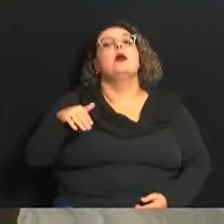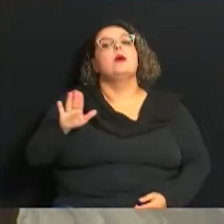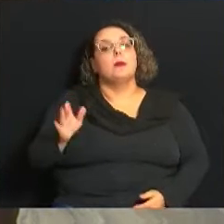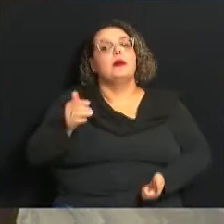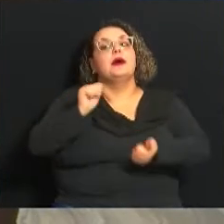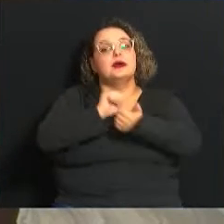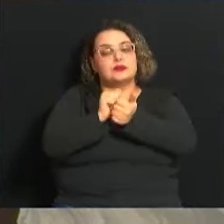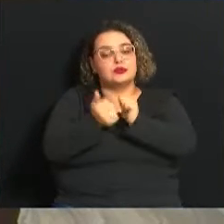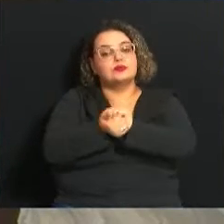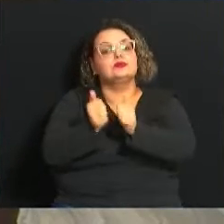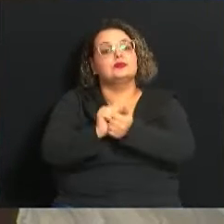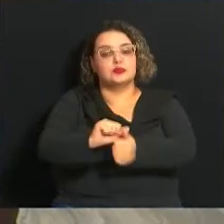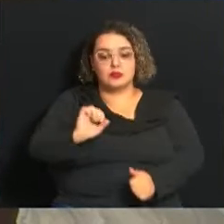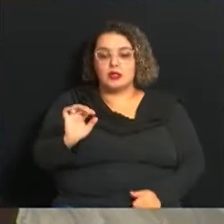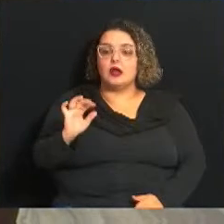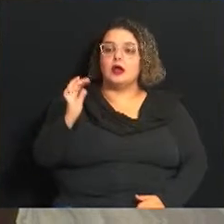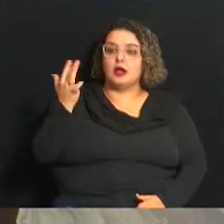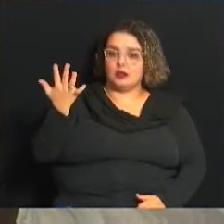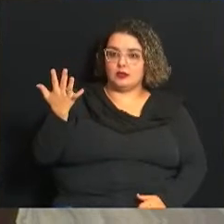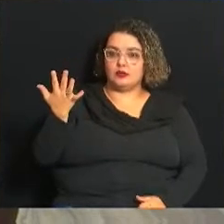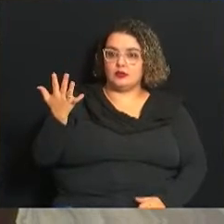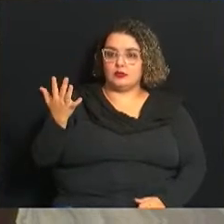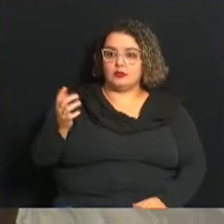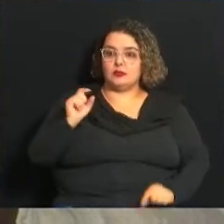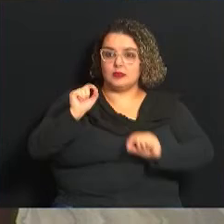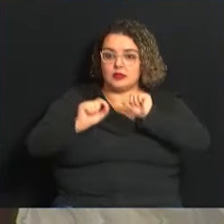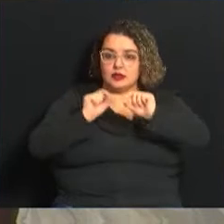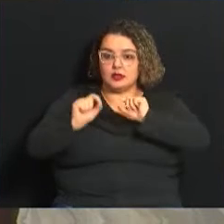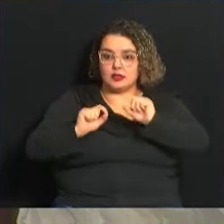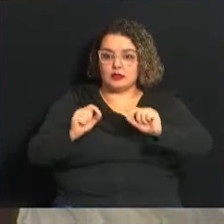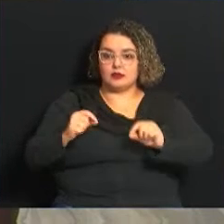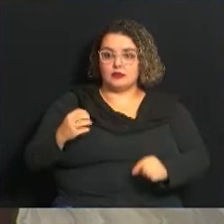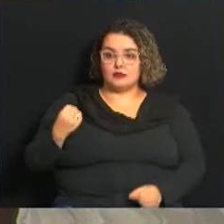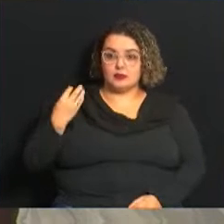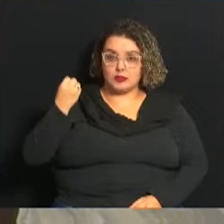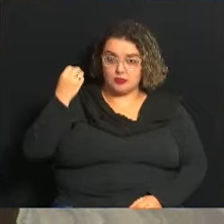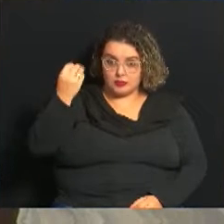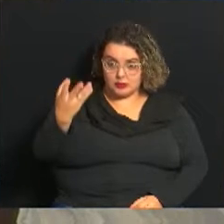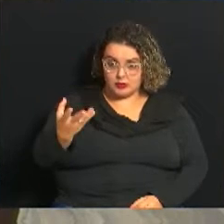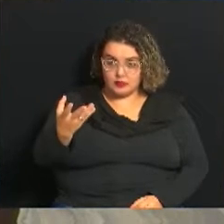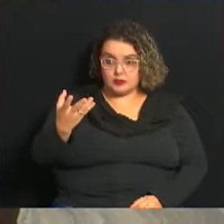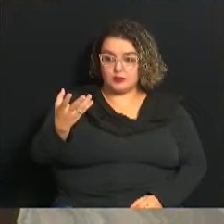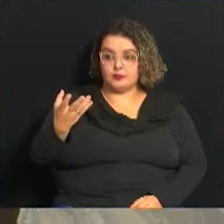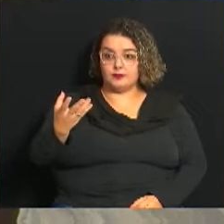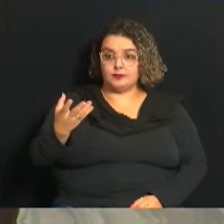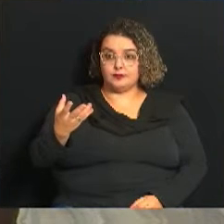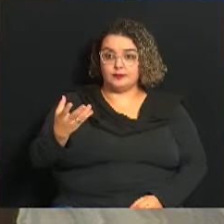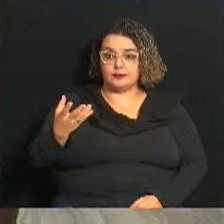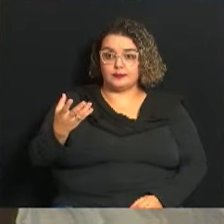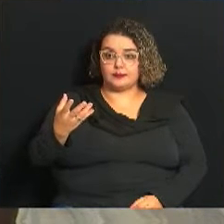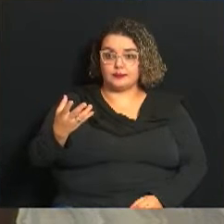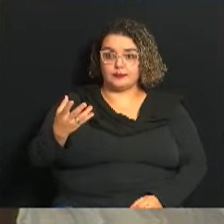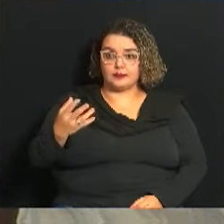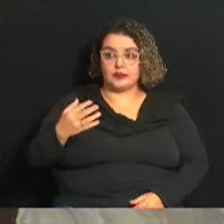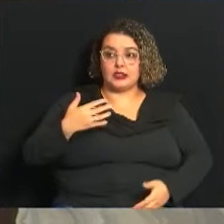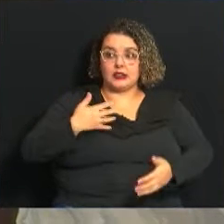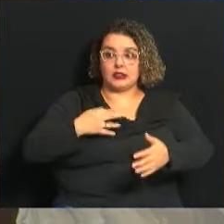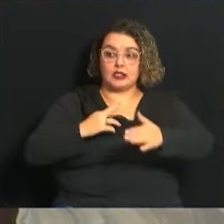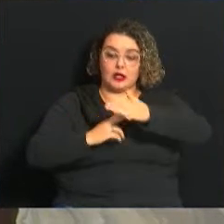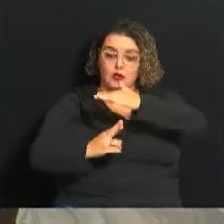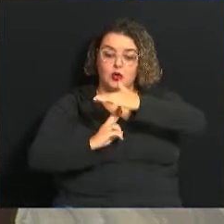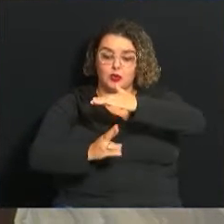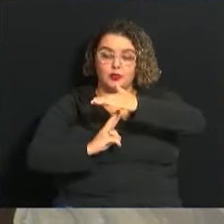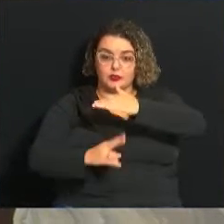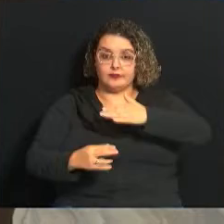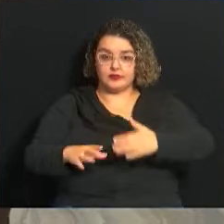reajuste acontecendo para quem for viajar, uma viagem interestadual e for embarcar na rodoviária de Campinas. Porque a